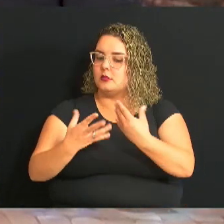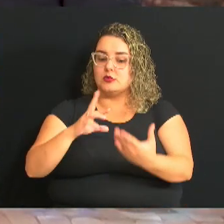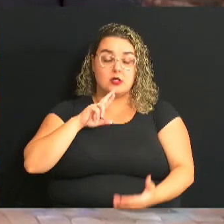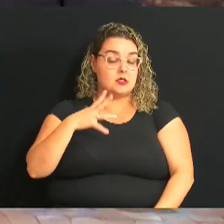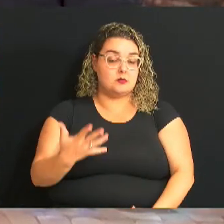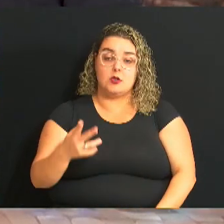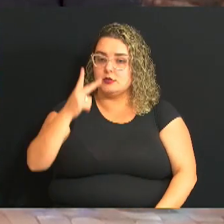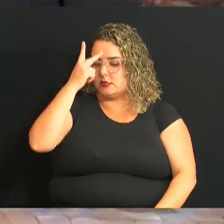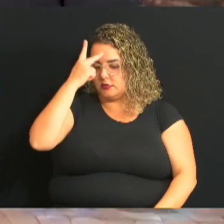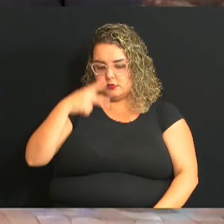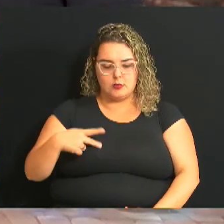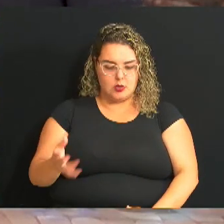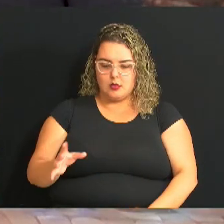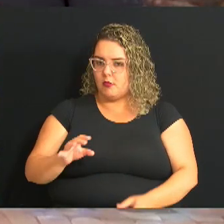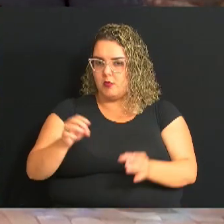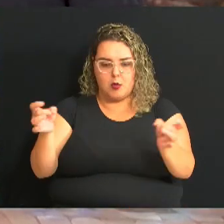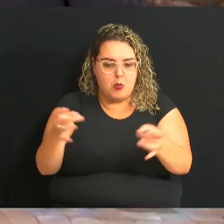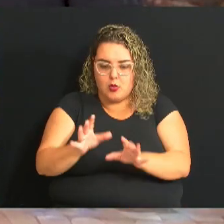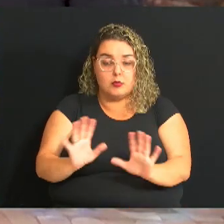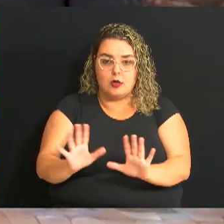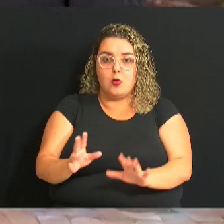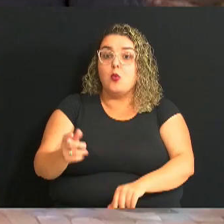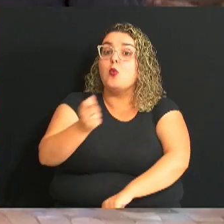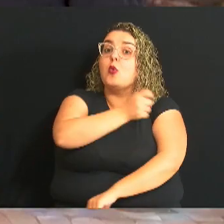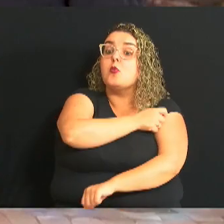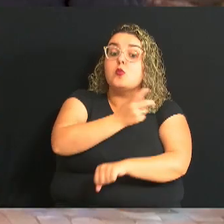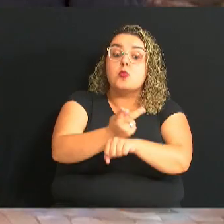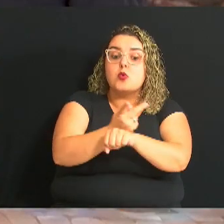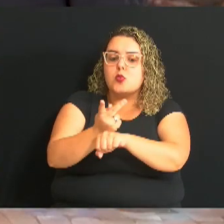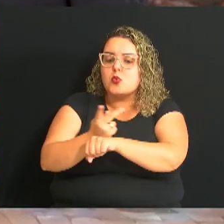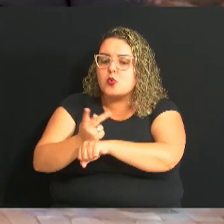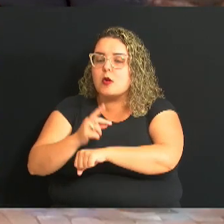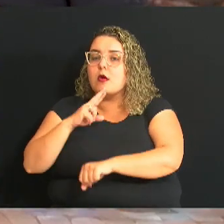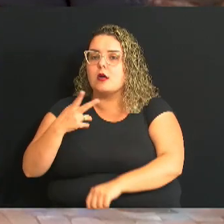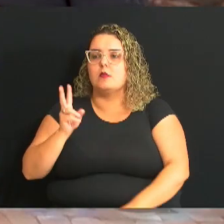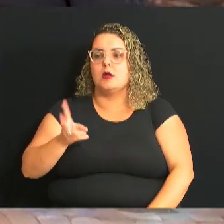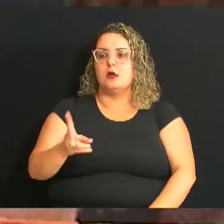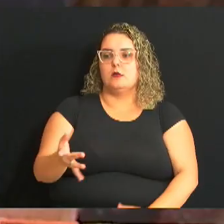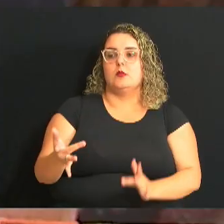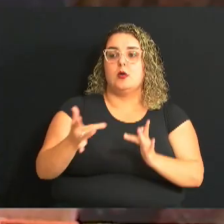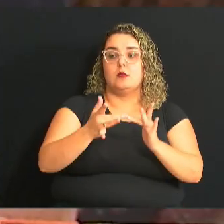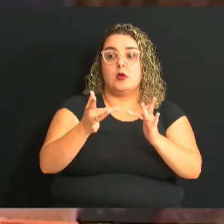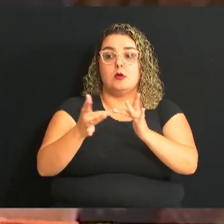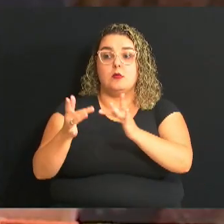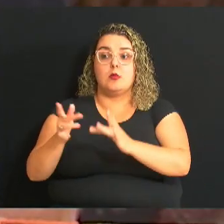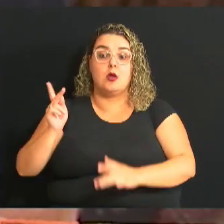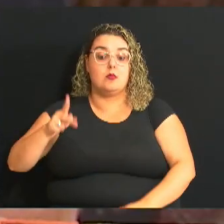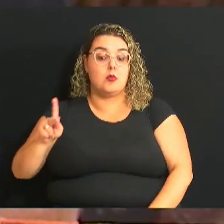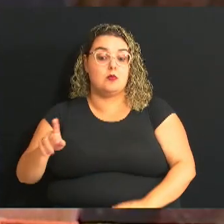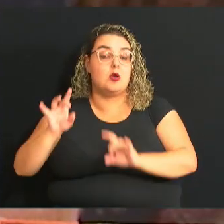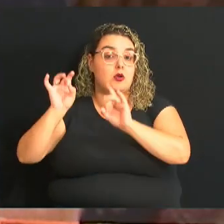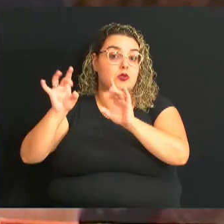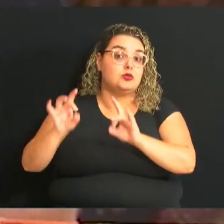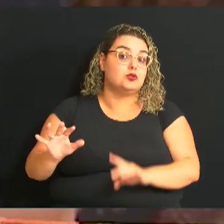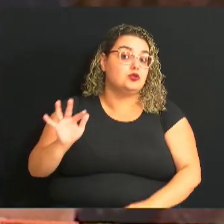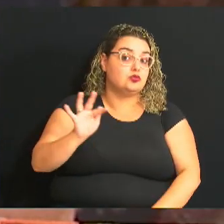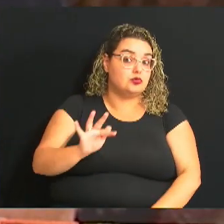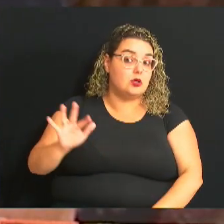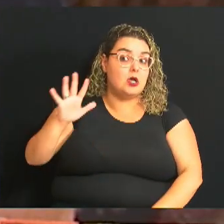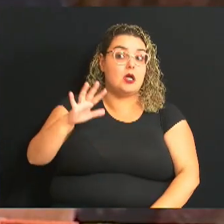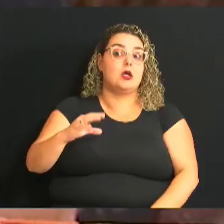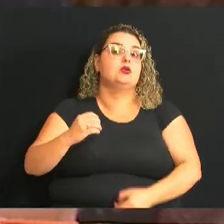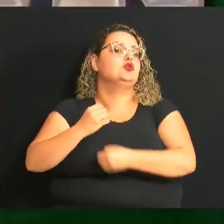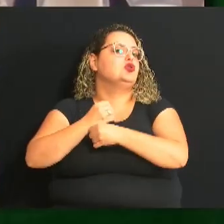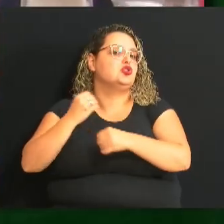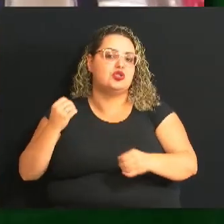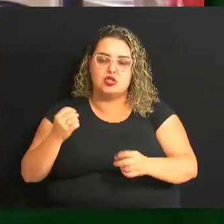tem que buscar a resposta o tempo inteiro. Então é comum os alunos buscarem contato com professores especialistas de universidades de engenharia mecânica